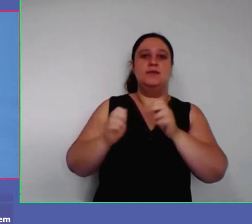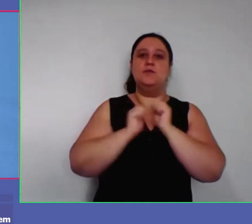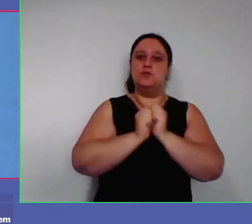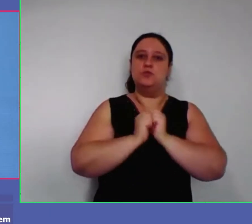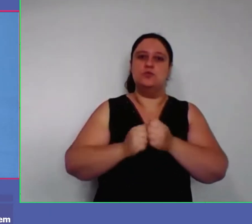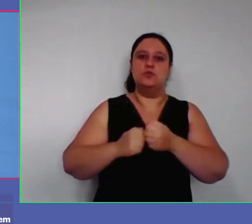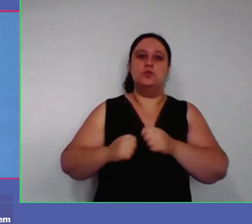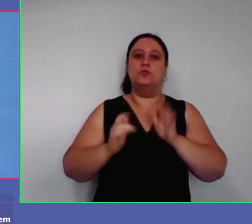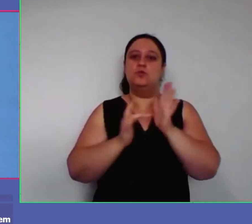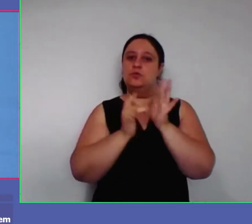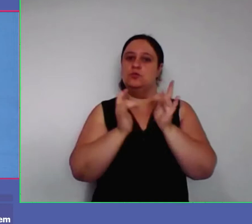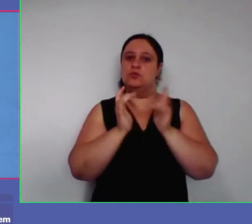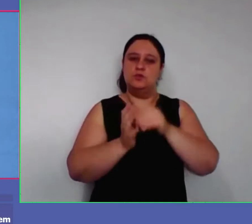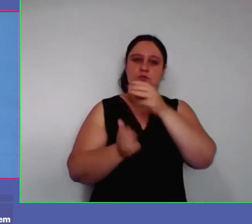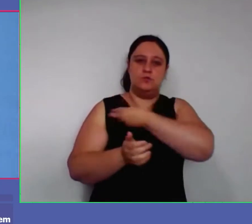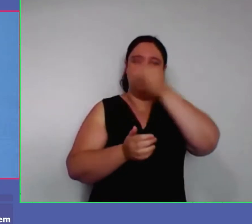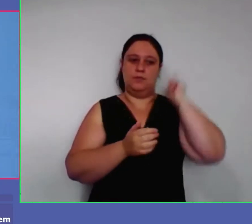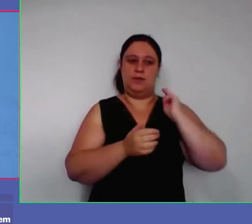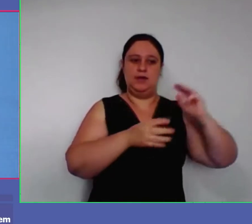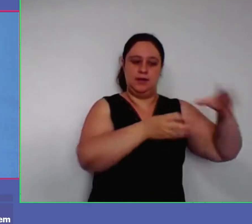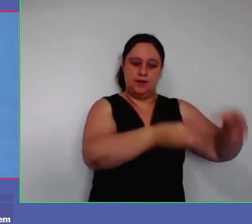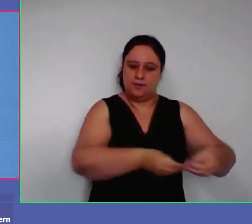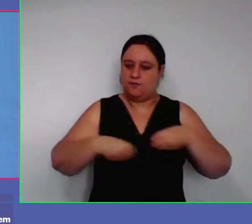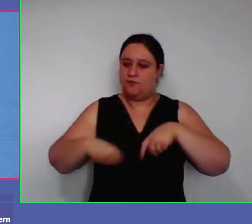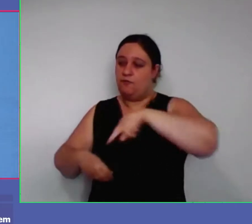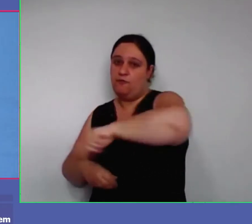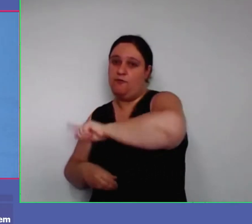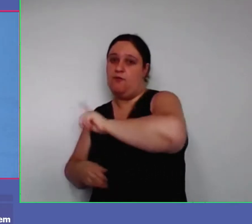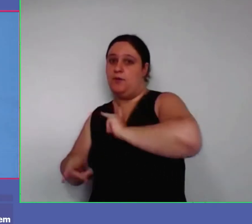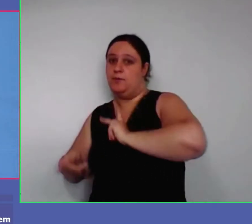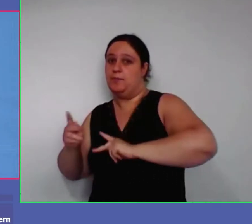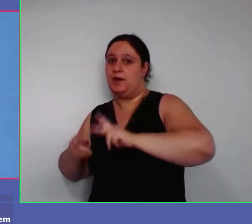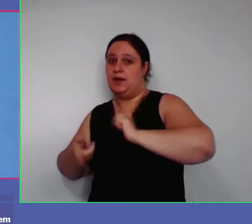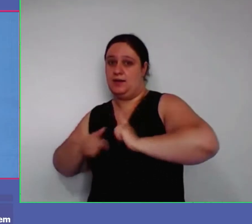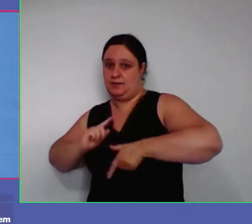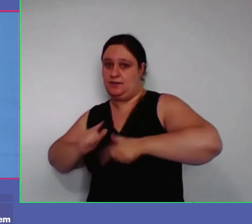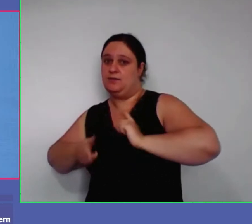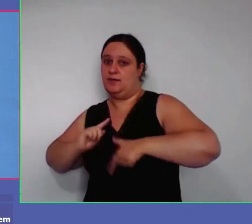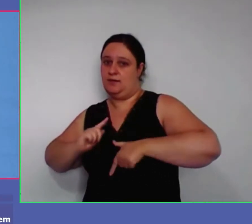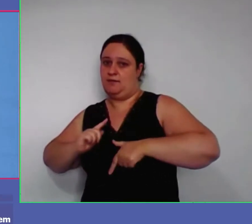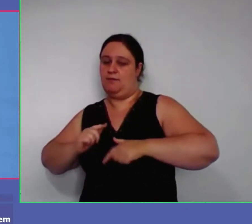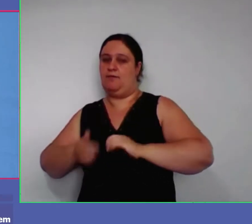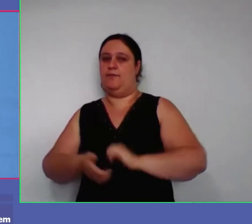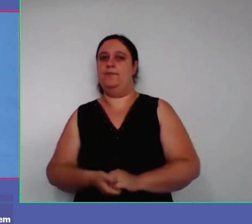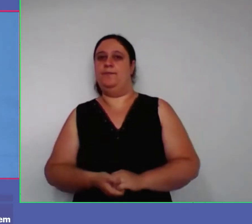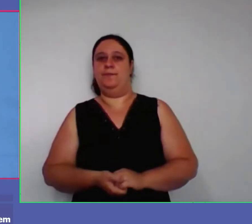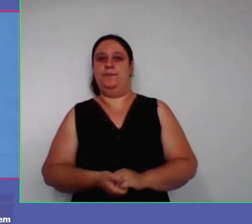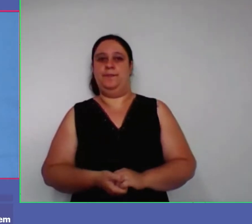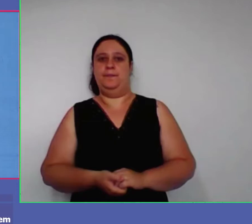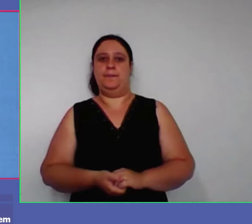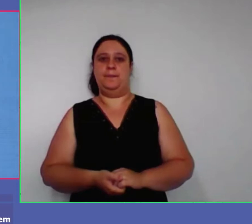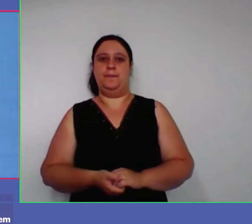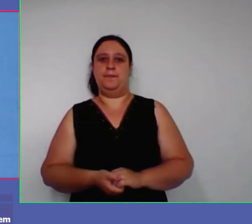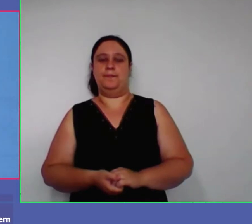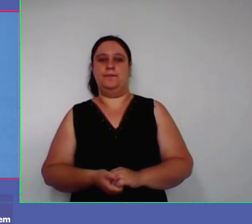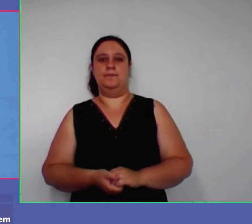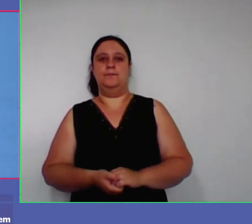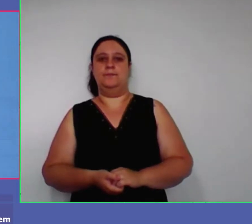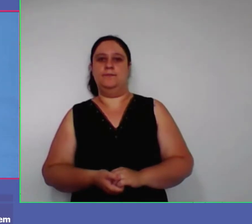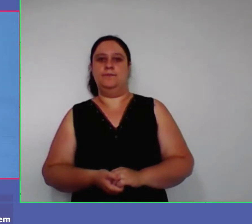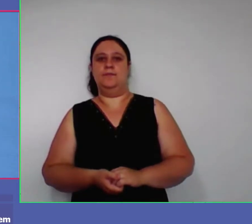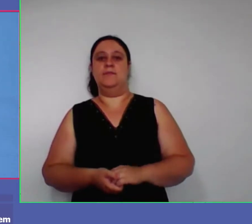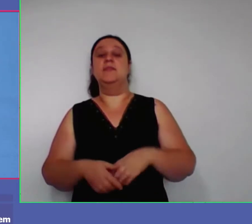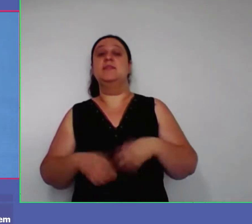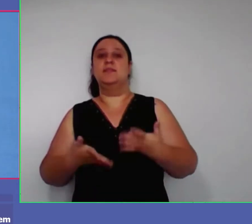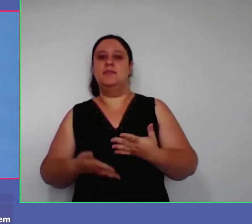de Israel. E tendo, porém, ouvido que Arquelau reinava na Judéia, em lugar de seu pai Herodes, temeu